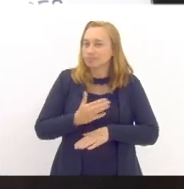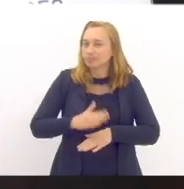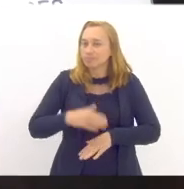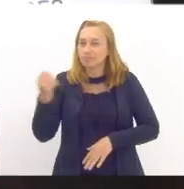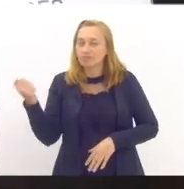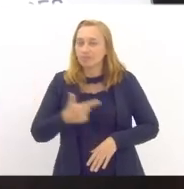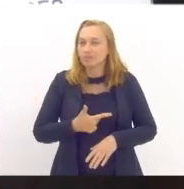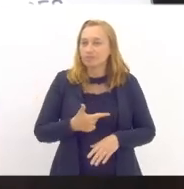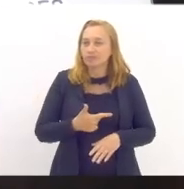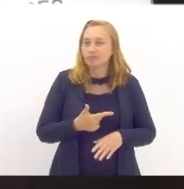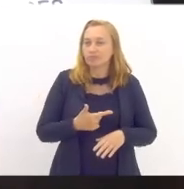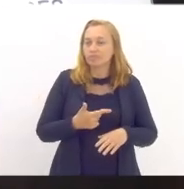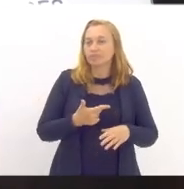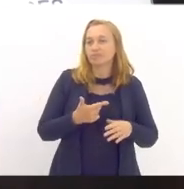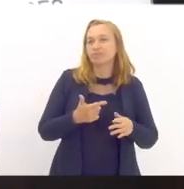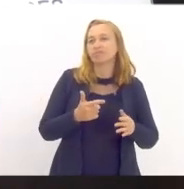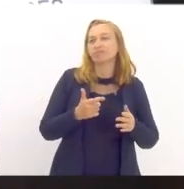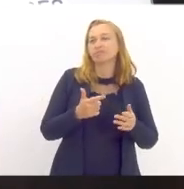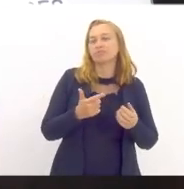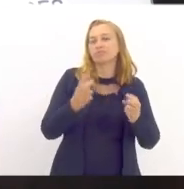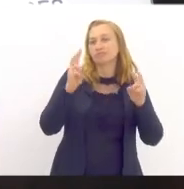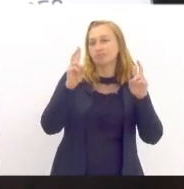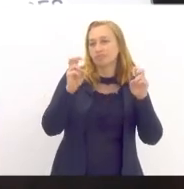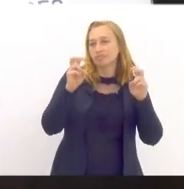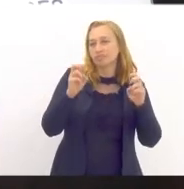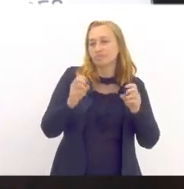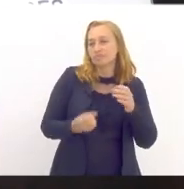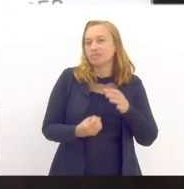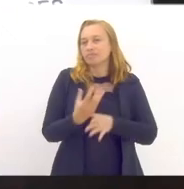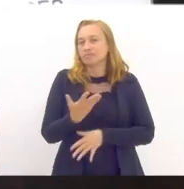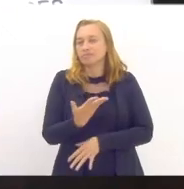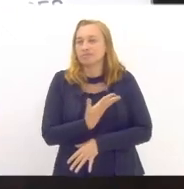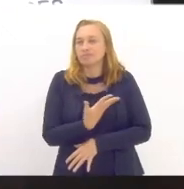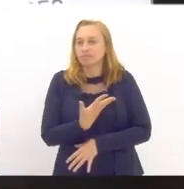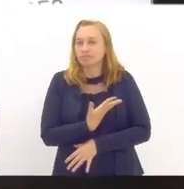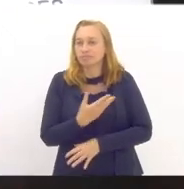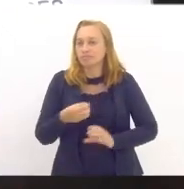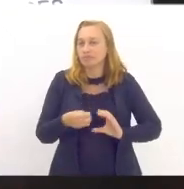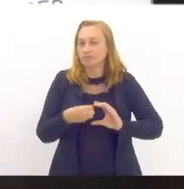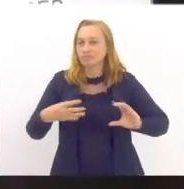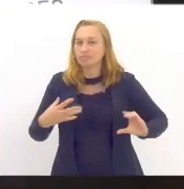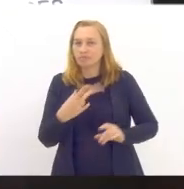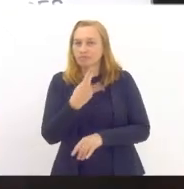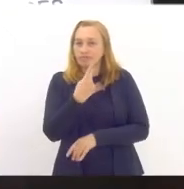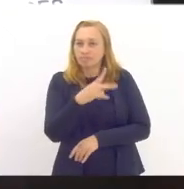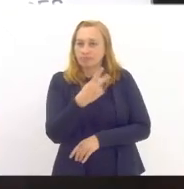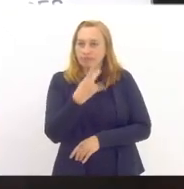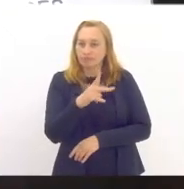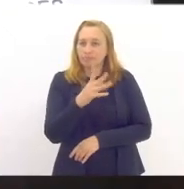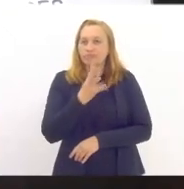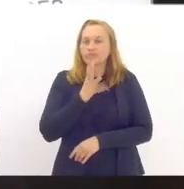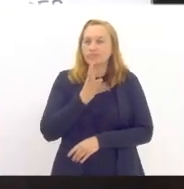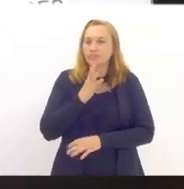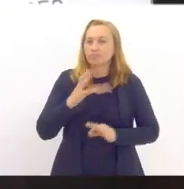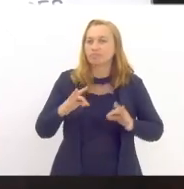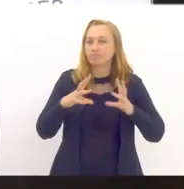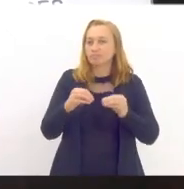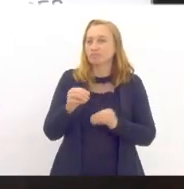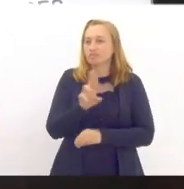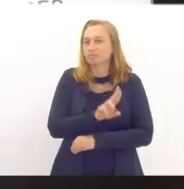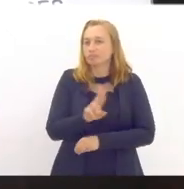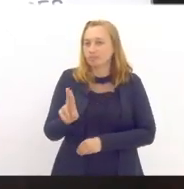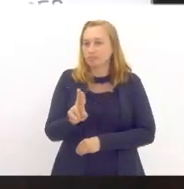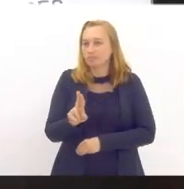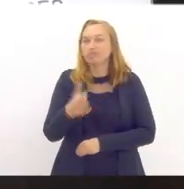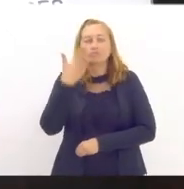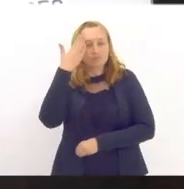reportagens. Ele constrói amizades, e essa é uma característica do Pedro. Conhece todos pelo nome, e